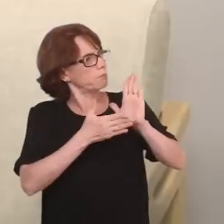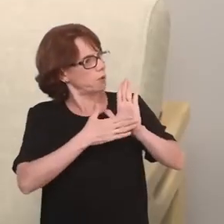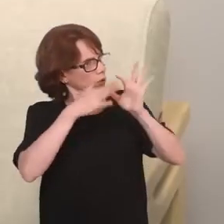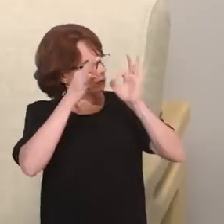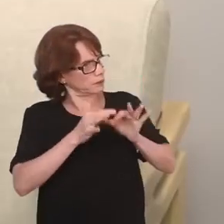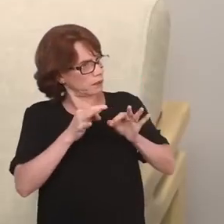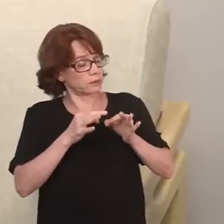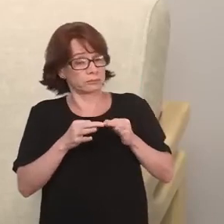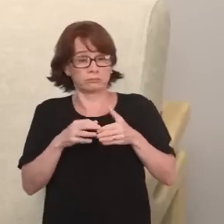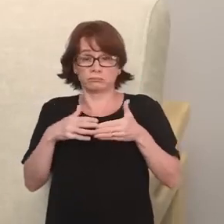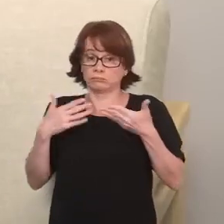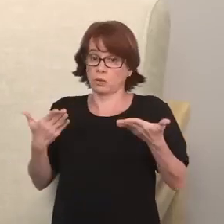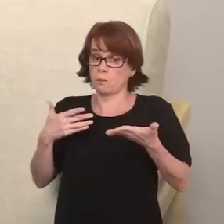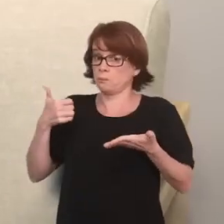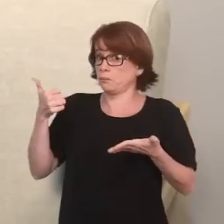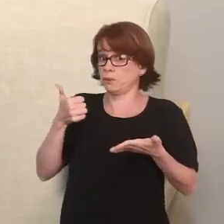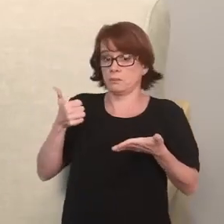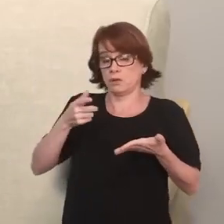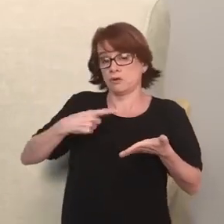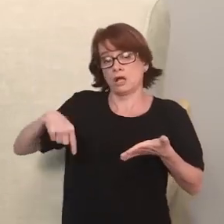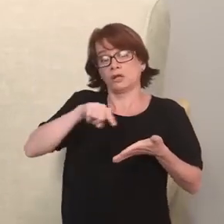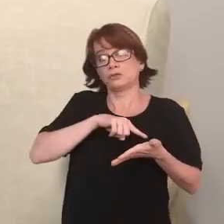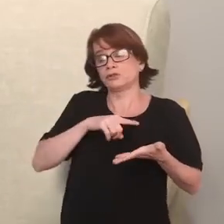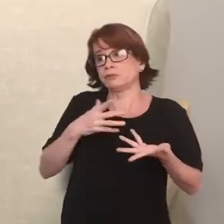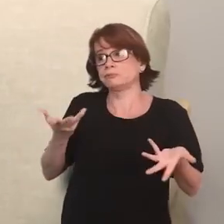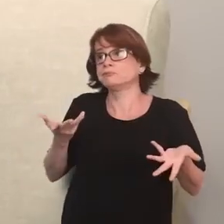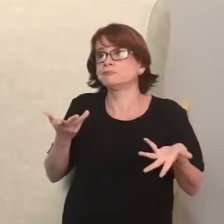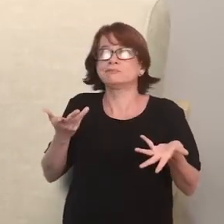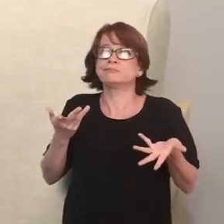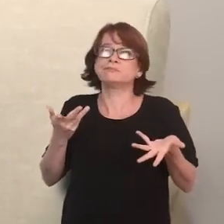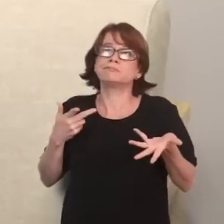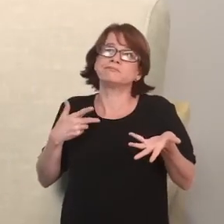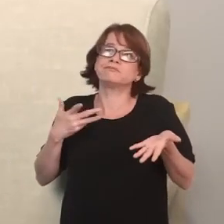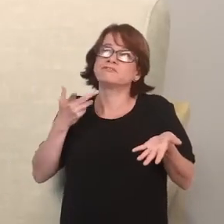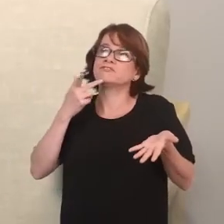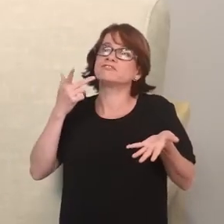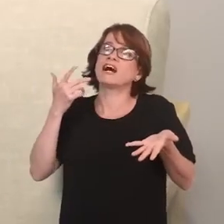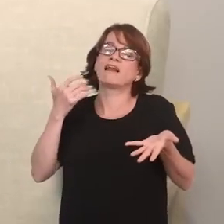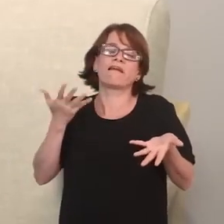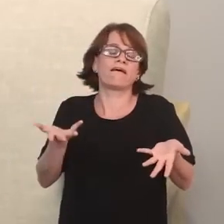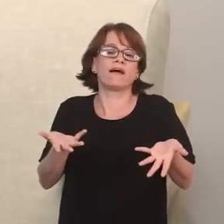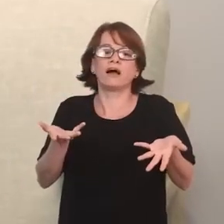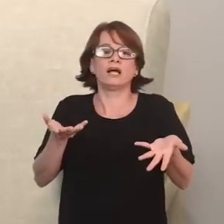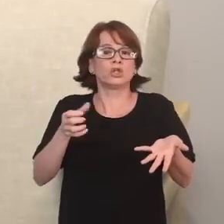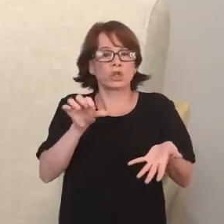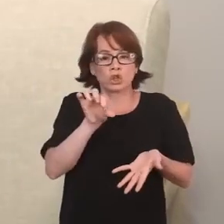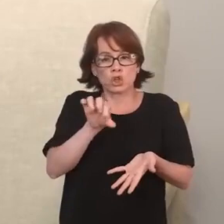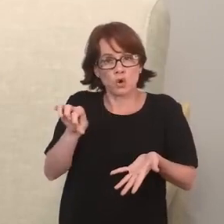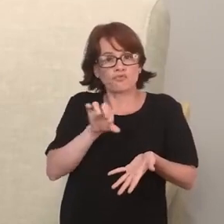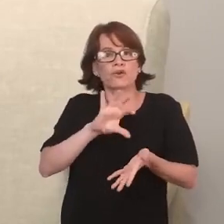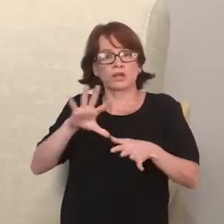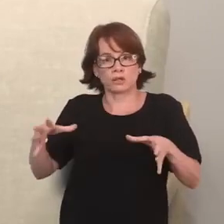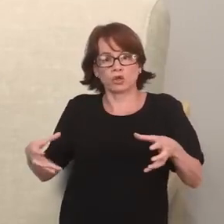Bom, primeiro que a gente não pode dizer que os 99